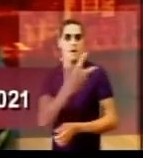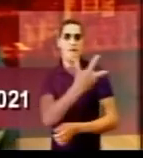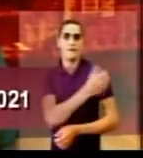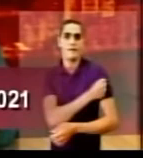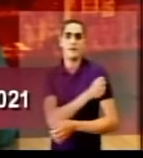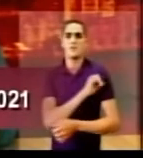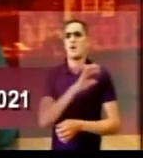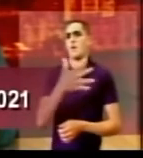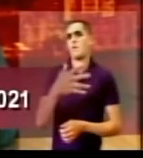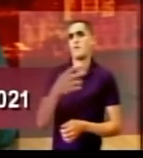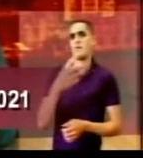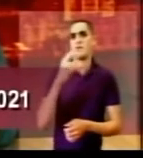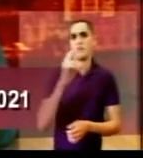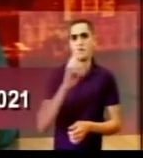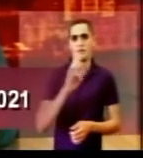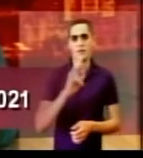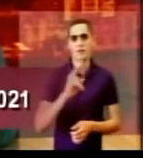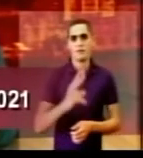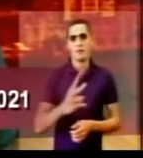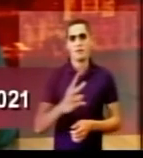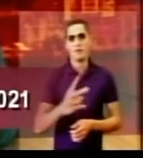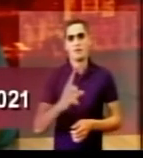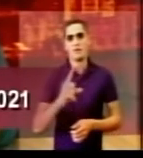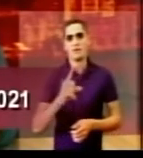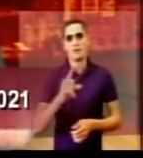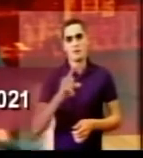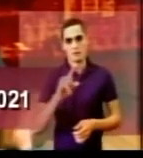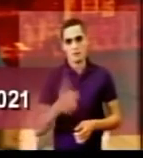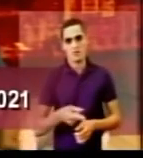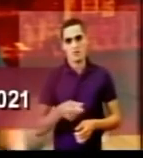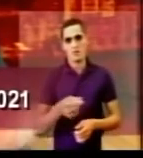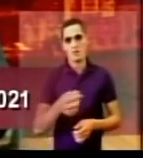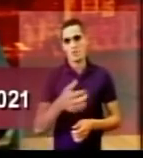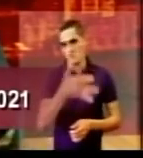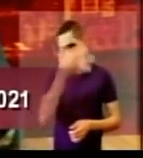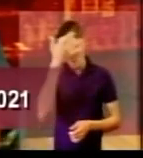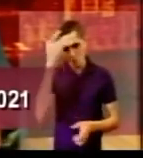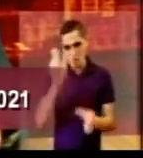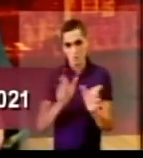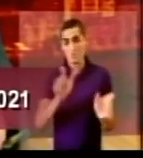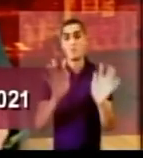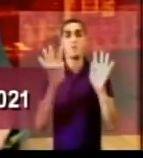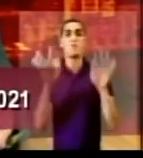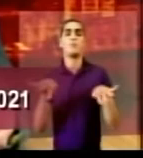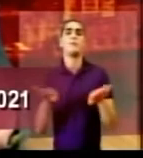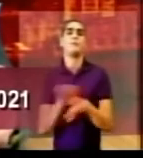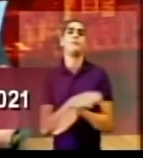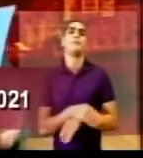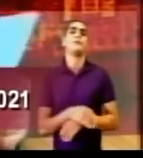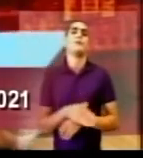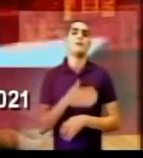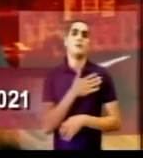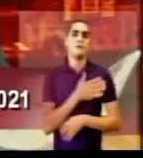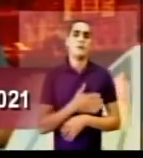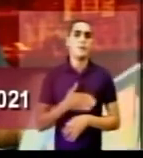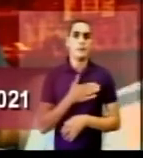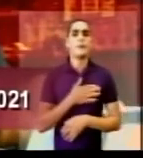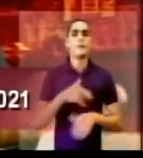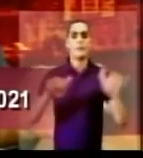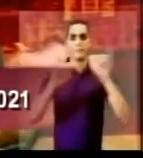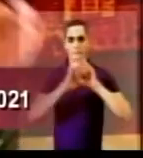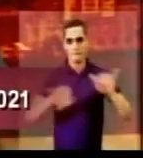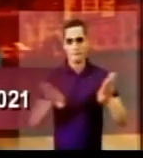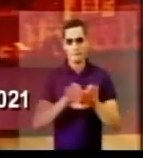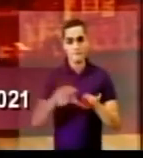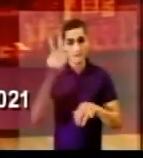21.000 pessoas, tá? E por fim, pessoal, queria colocar o seguinte,